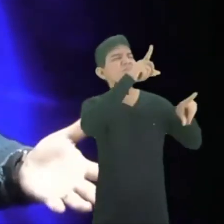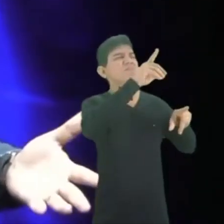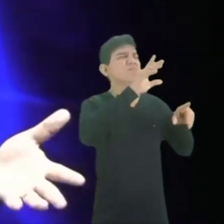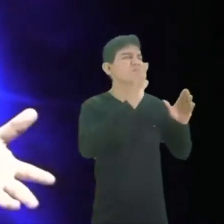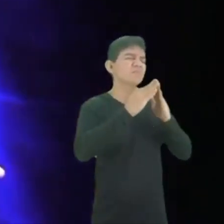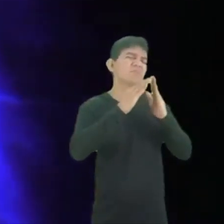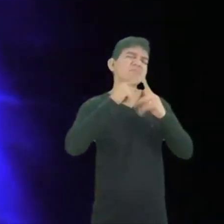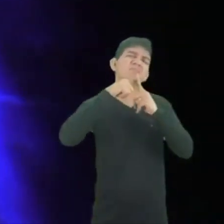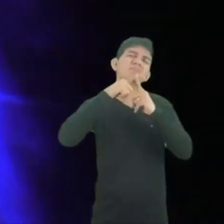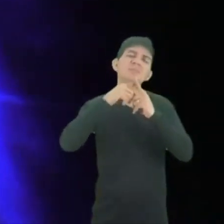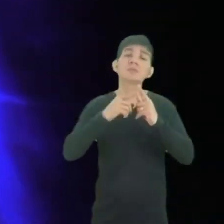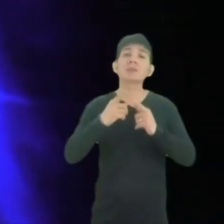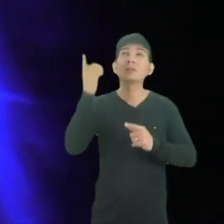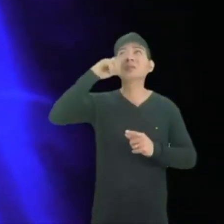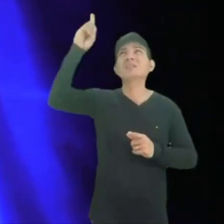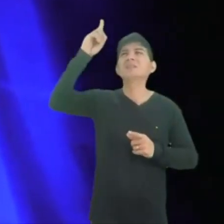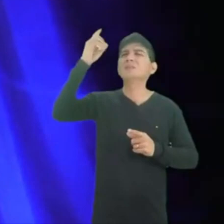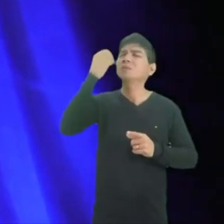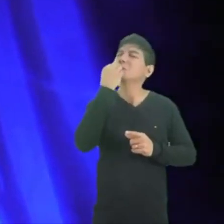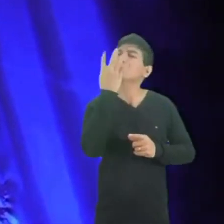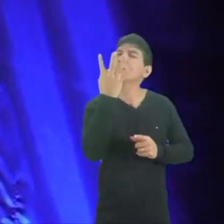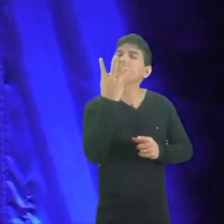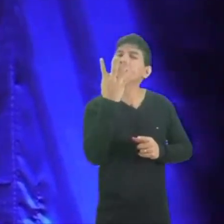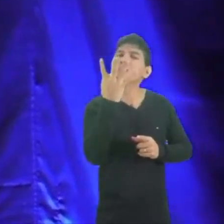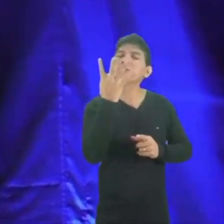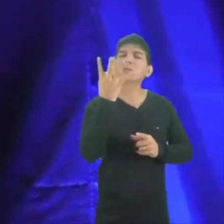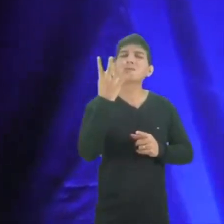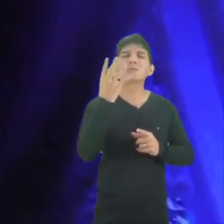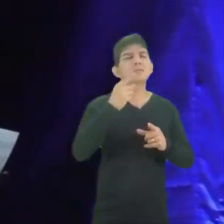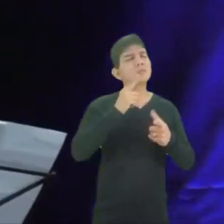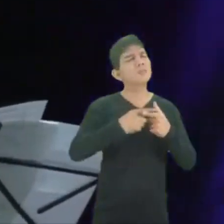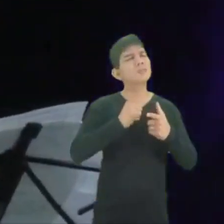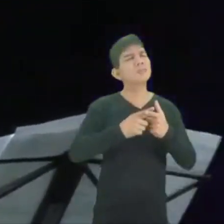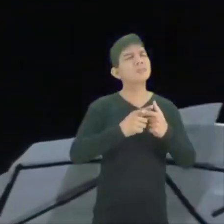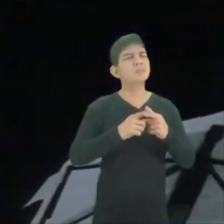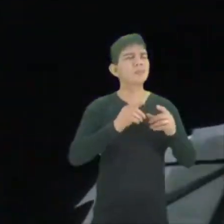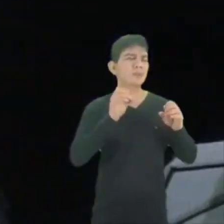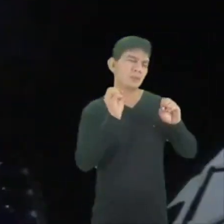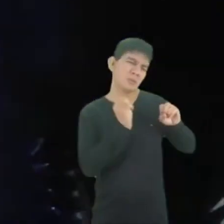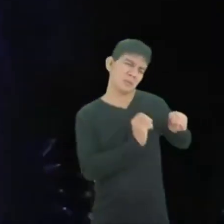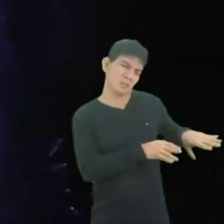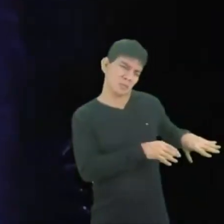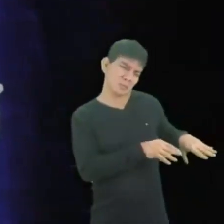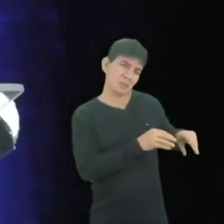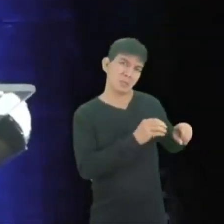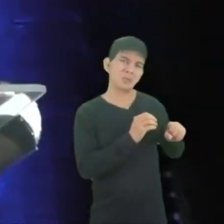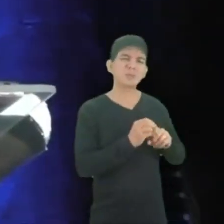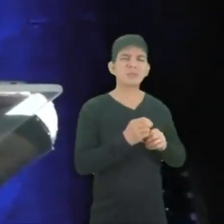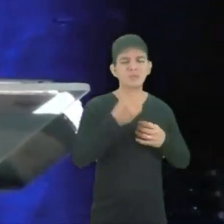Se Deus é tão bom, por que as pessoas abandonam a fé?